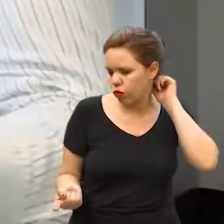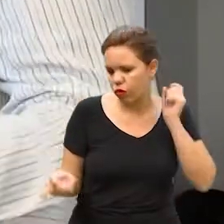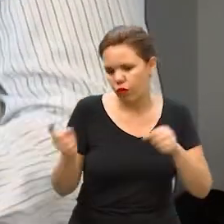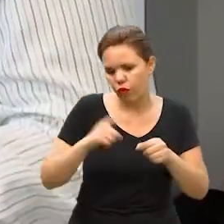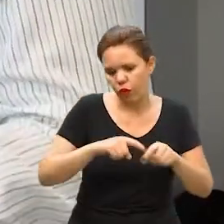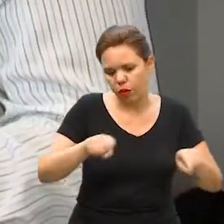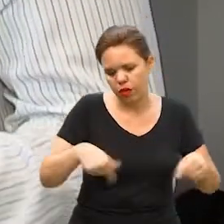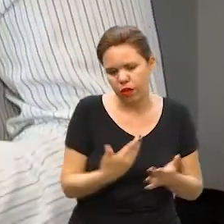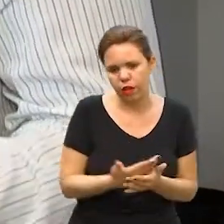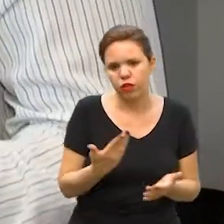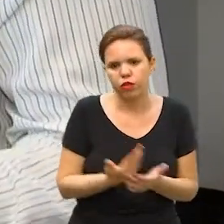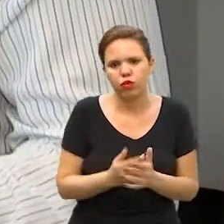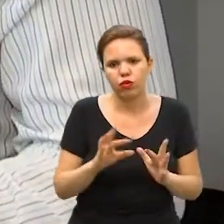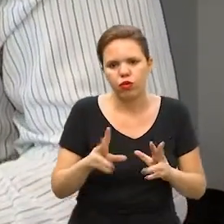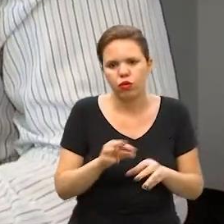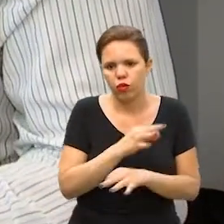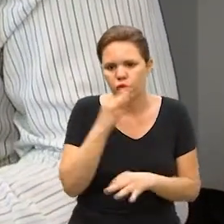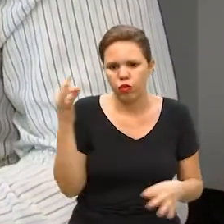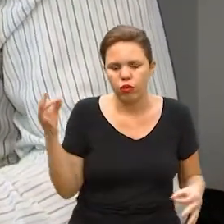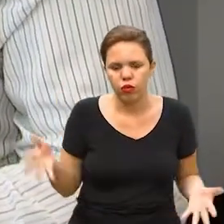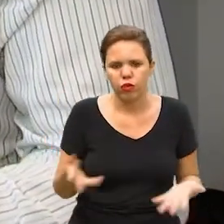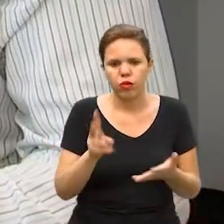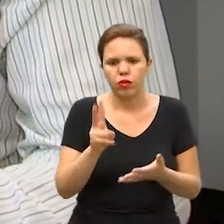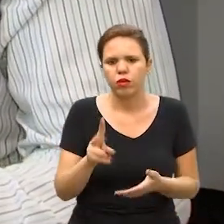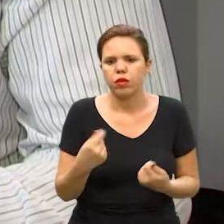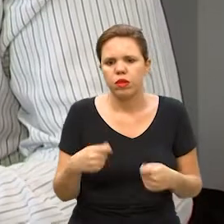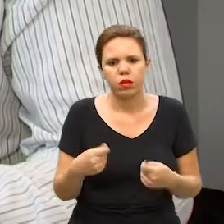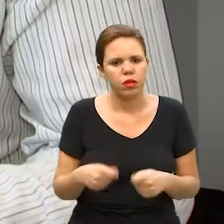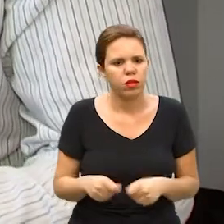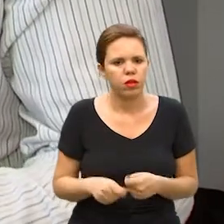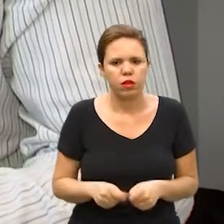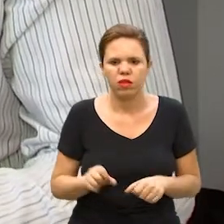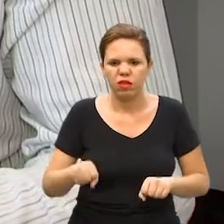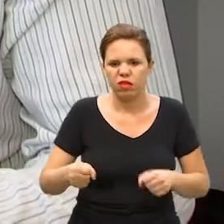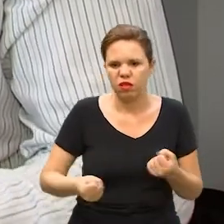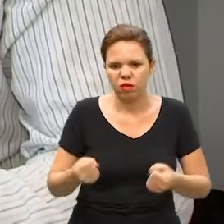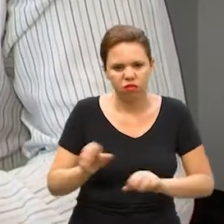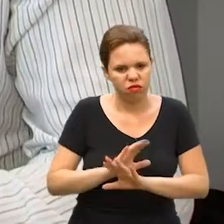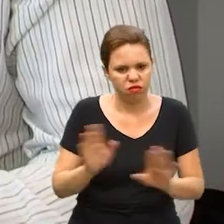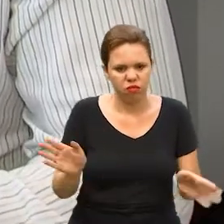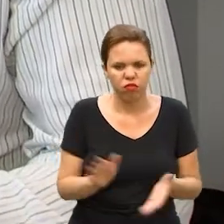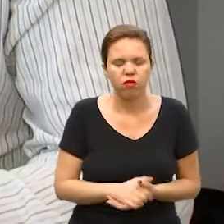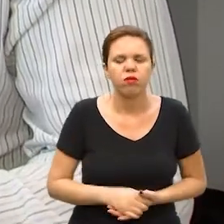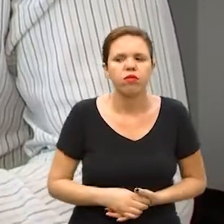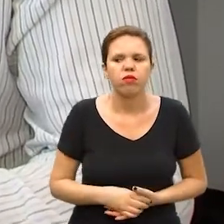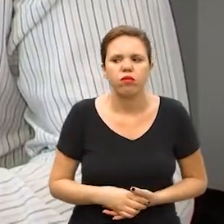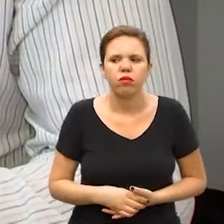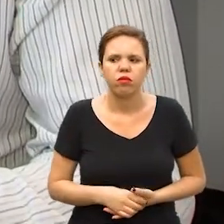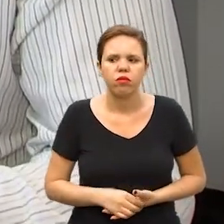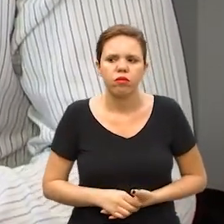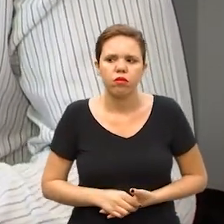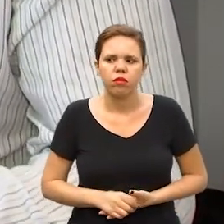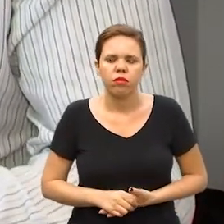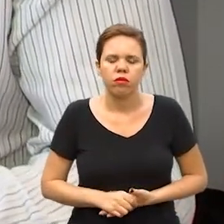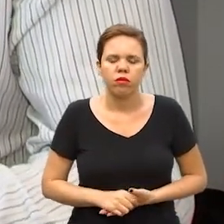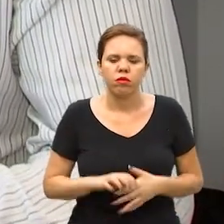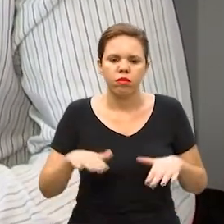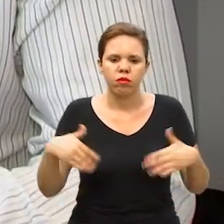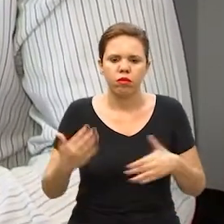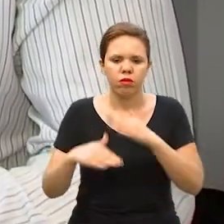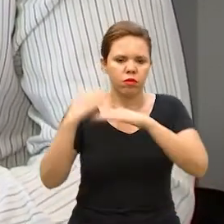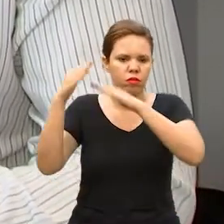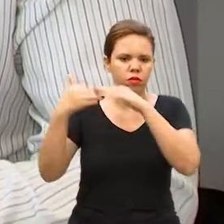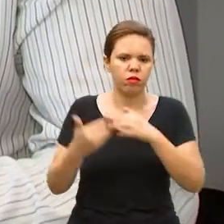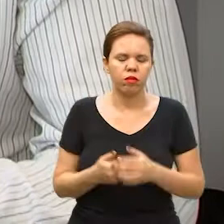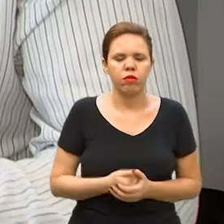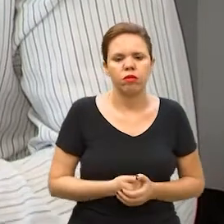sala de aula, isso tudo sem precisar usar um automóvel nem nada, né? Desde então a evolução da